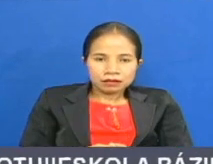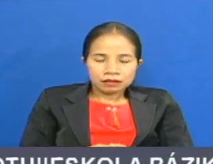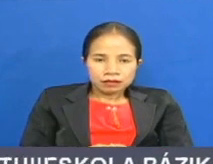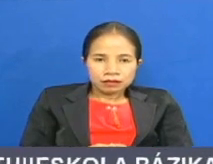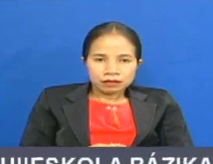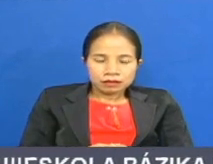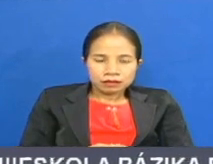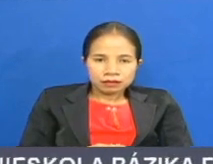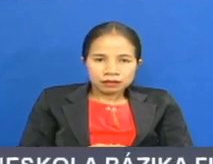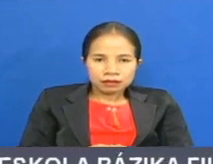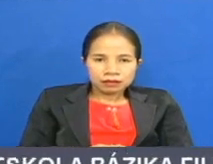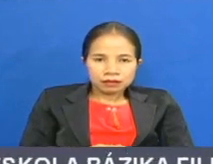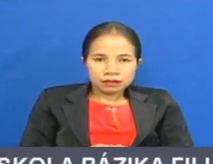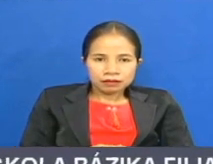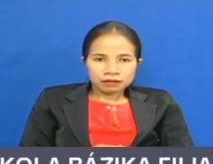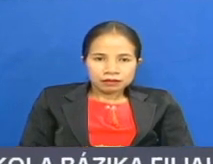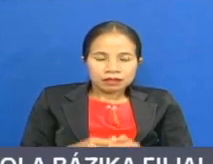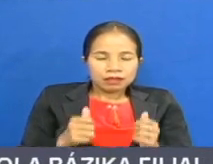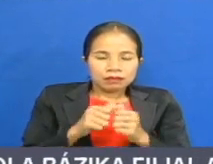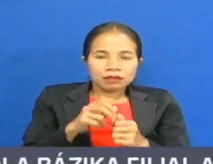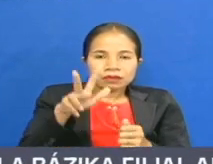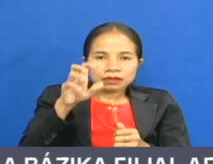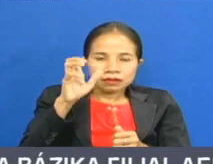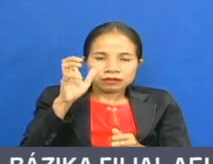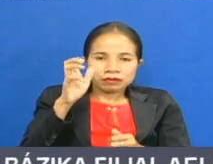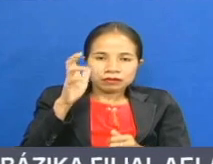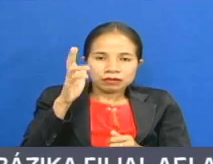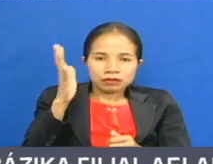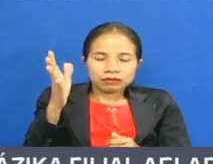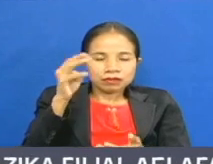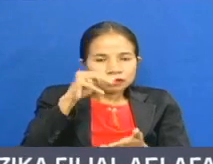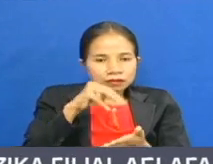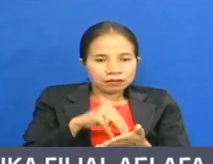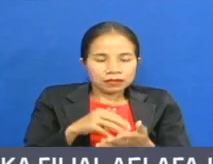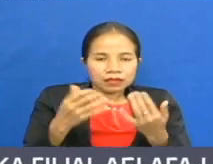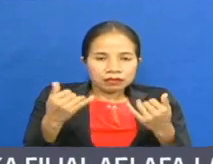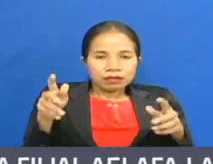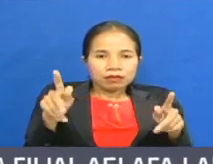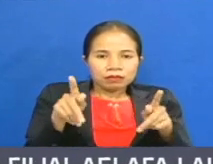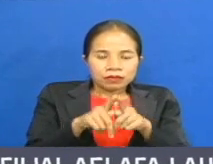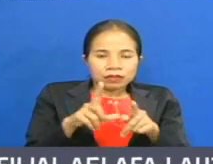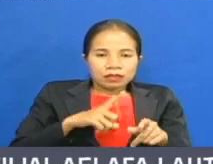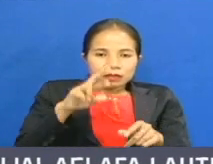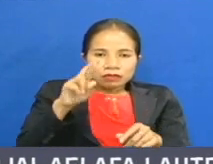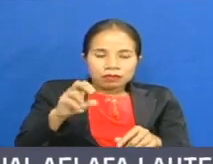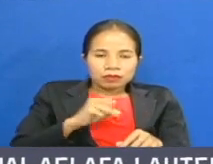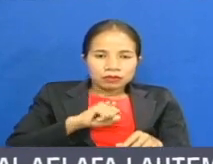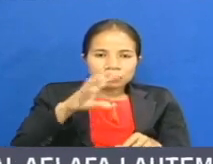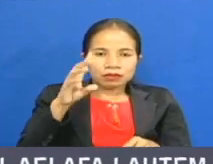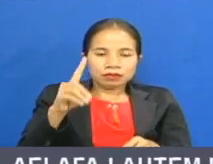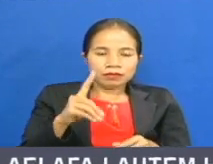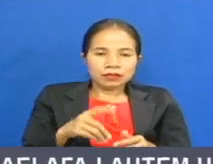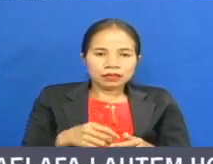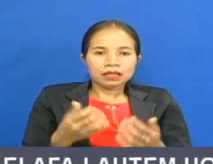anos em lá, ita cura ona mais de 350 mil árvores, ia posto la pluver, suibada, ita